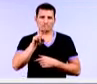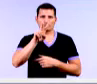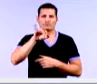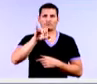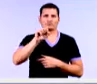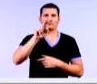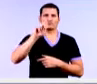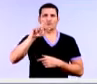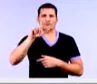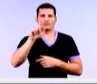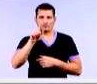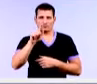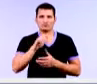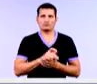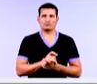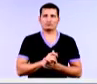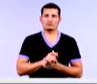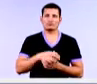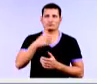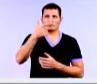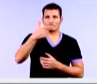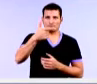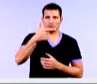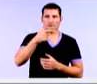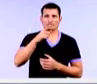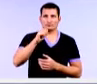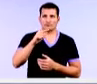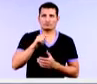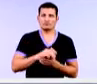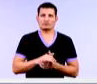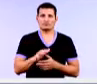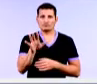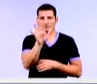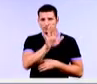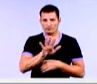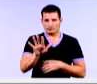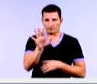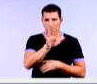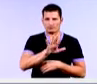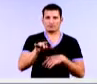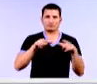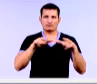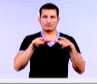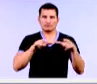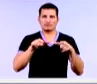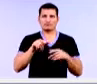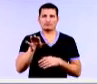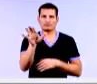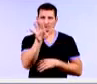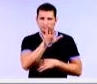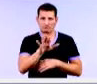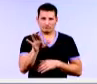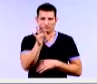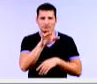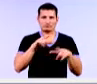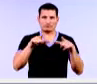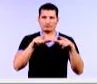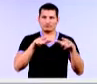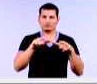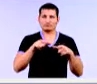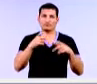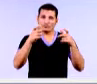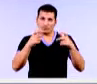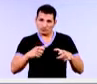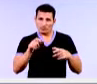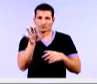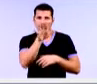bacana? O segundo ponto que nós temos é a sua área de trabalho, ou seja, o local onde você vai